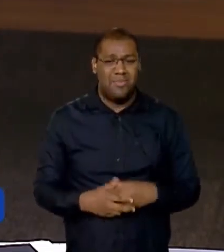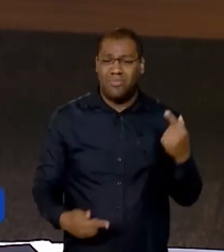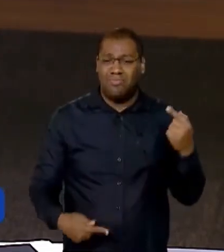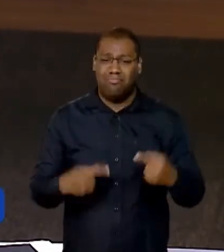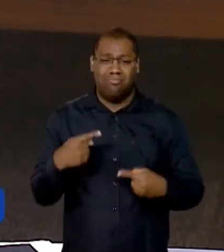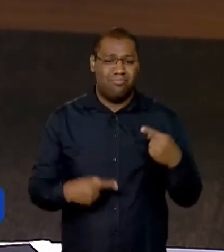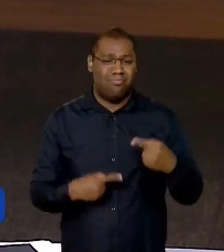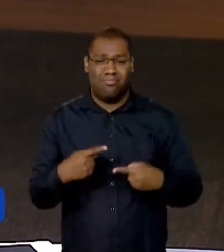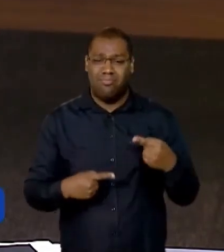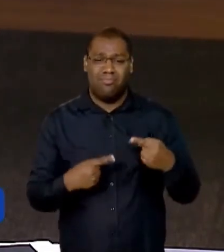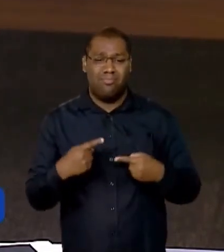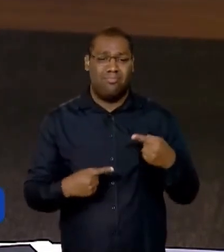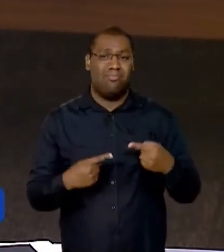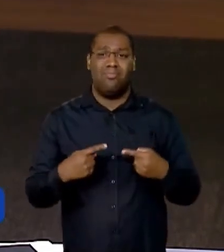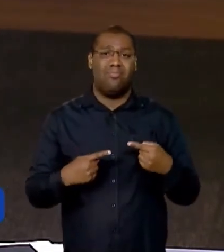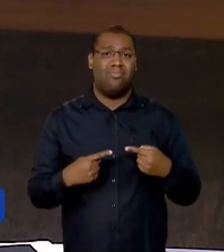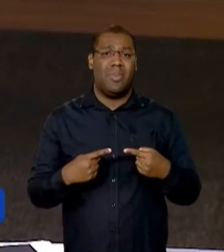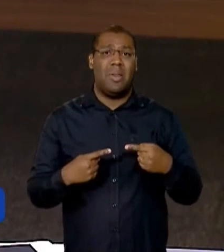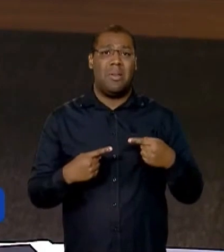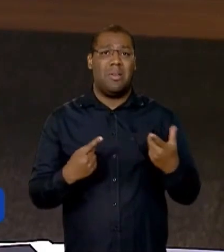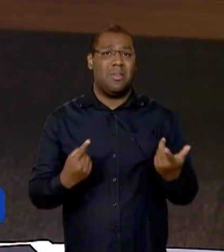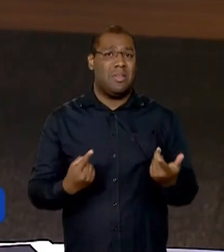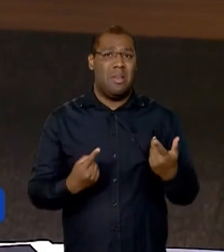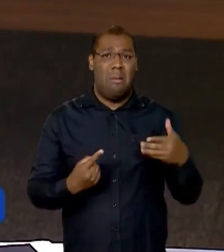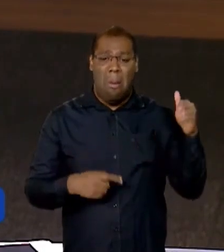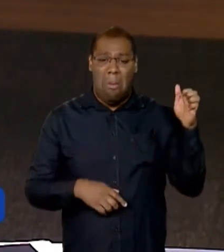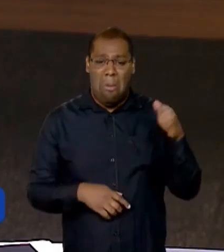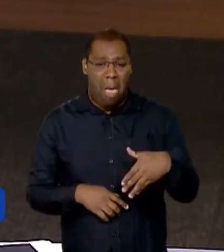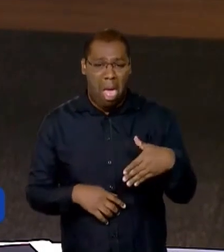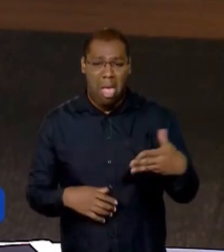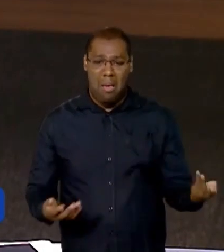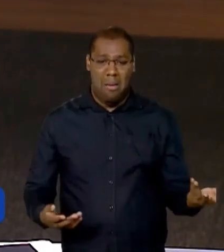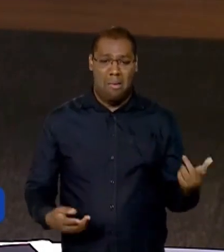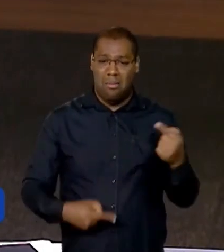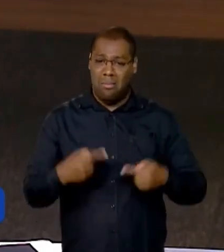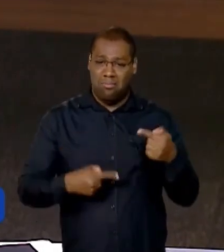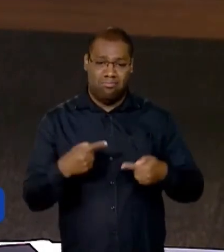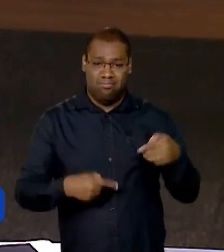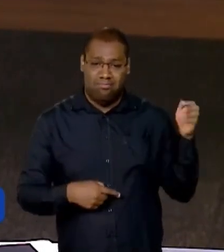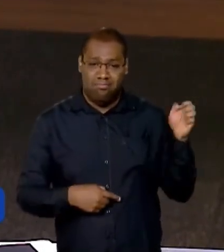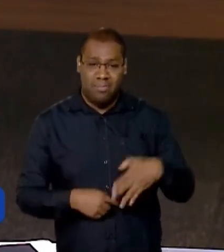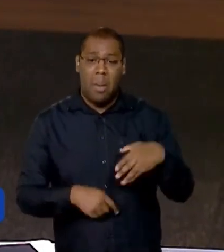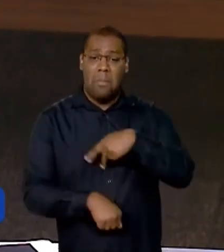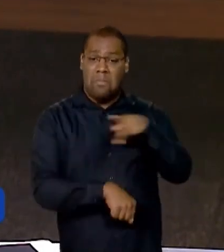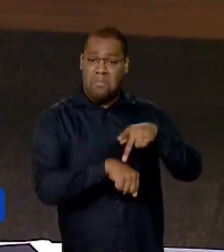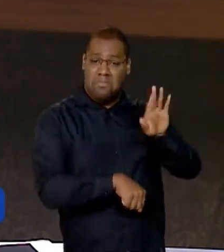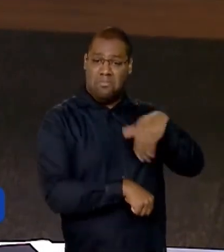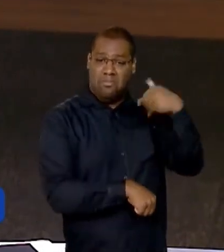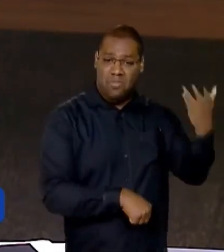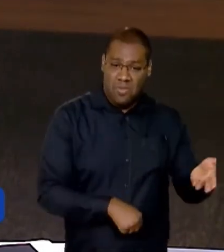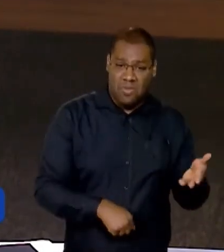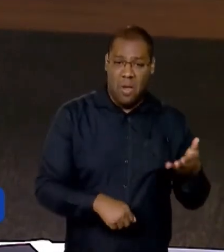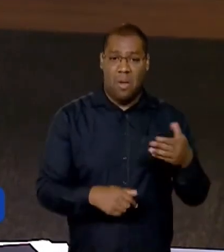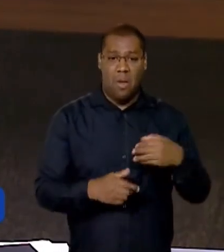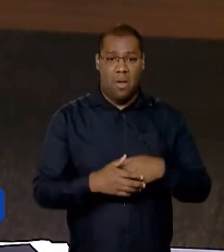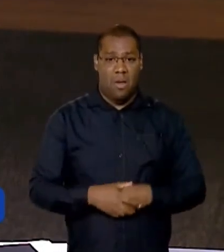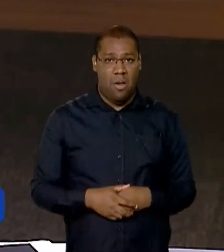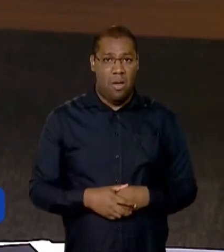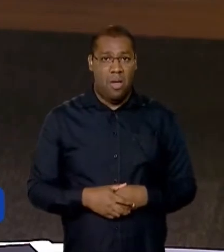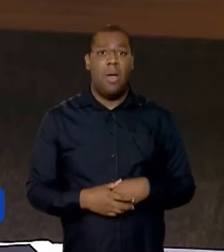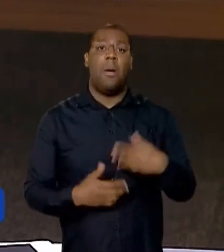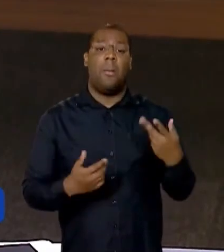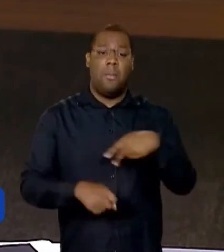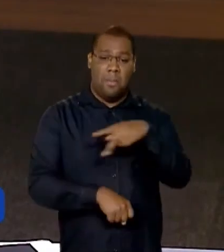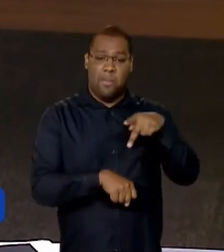que nenhum país do mundo se faz em nenhum país do mundo a dívida pública bruta dos Estados